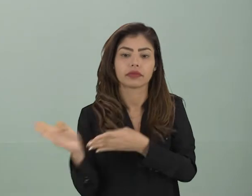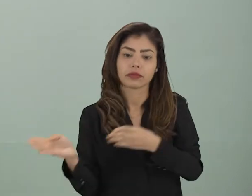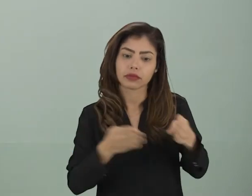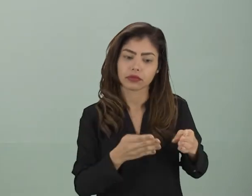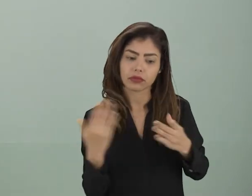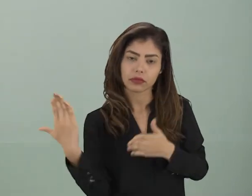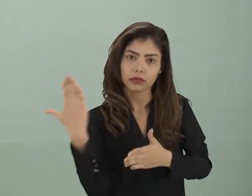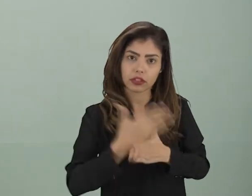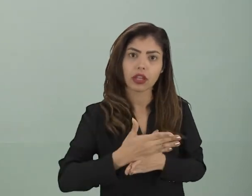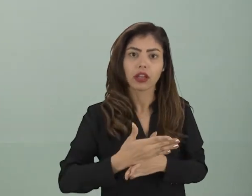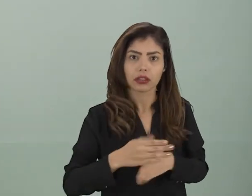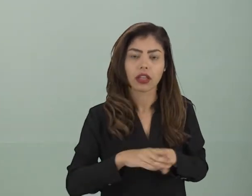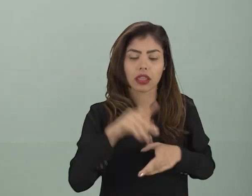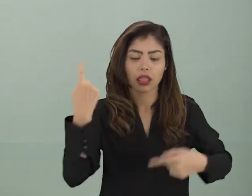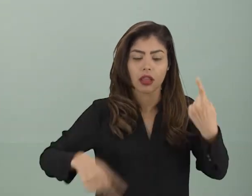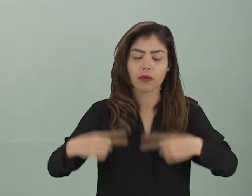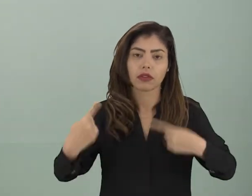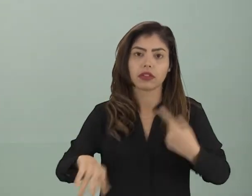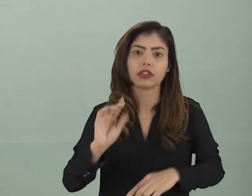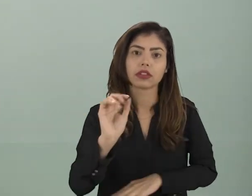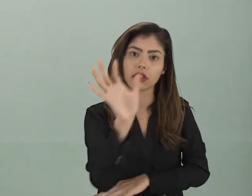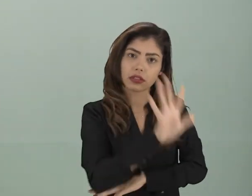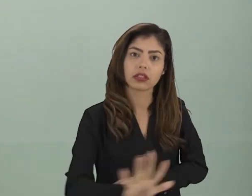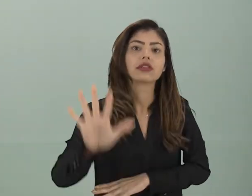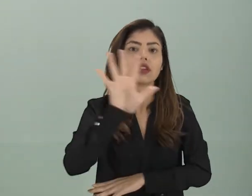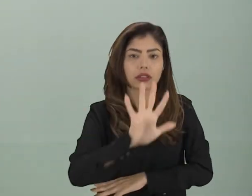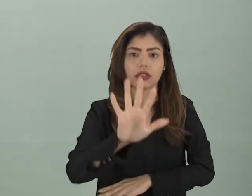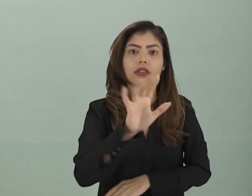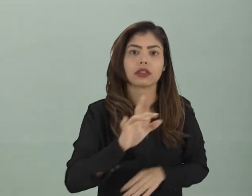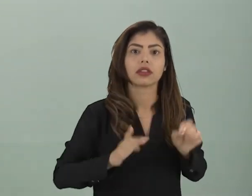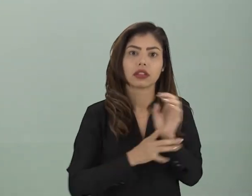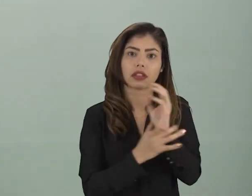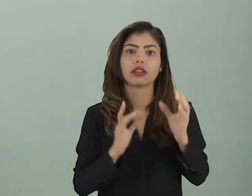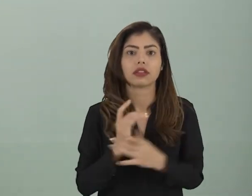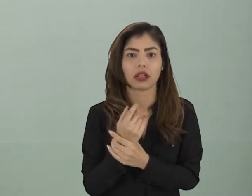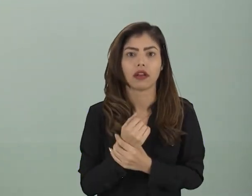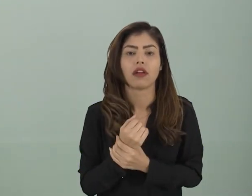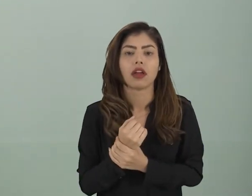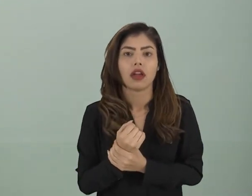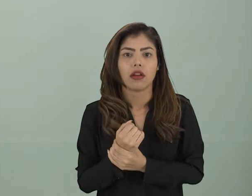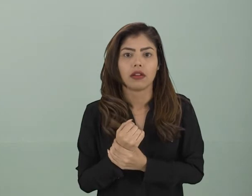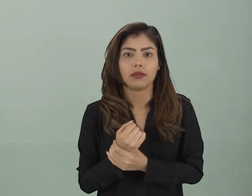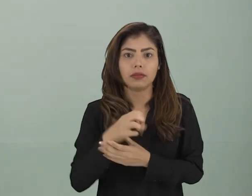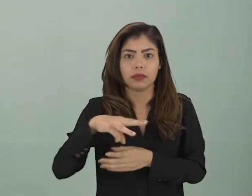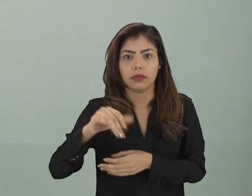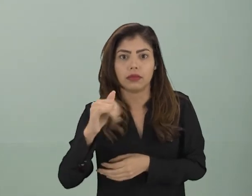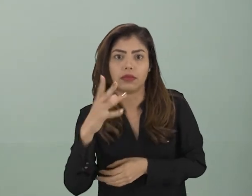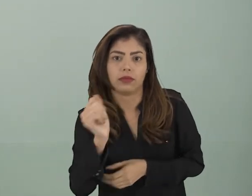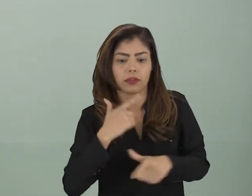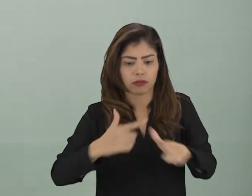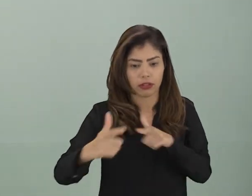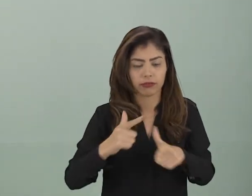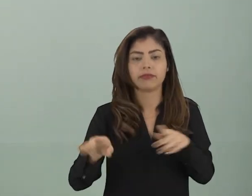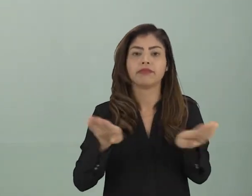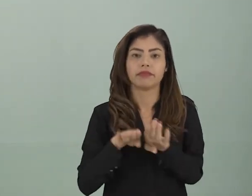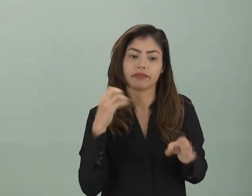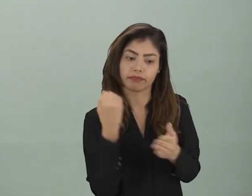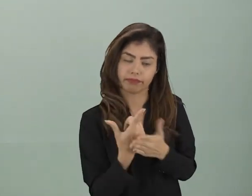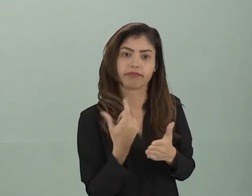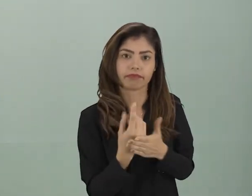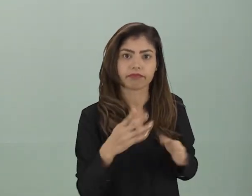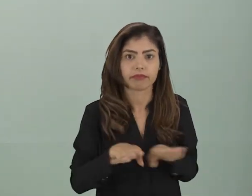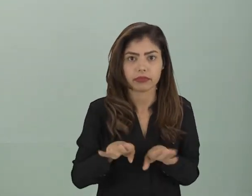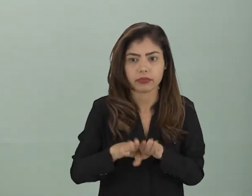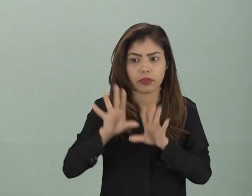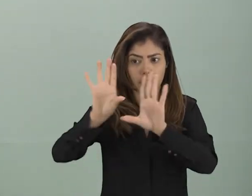participavam diretamente da política dessas regiões. Escravos nesse período era mão de obra realmente para trabalho, serviu lá